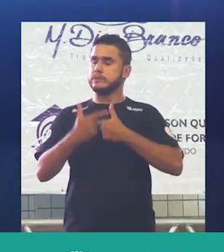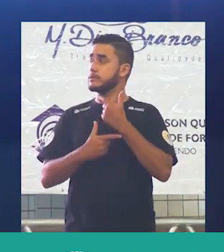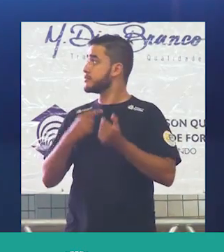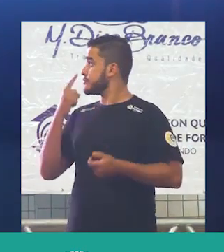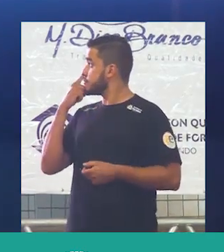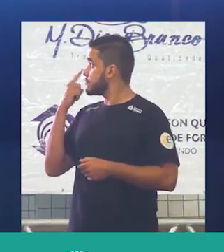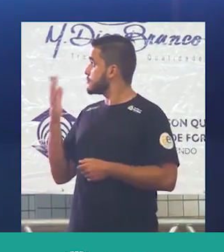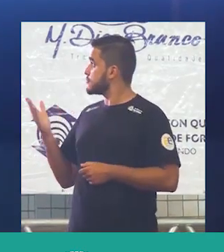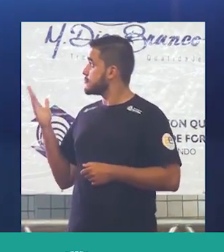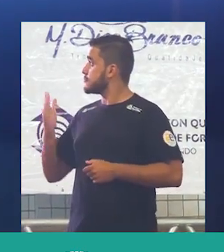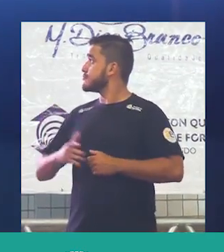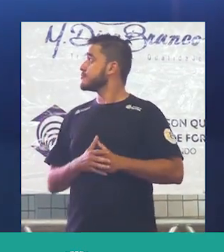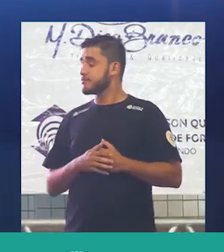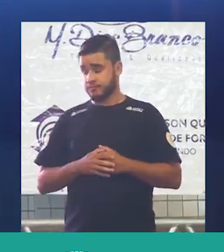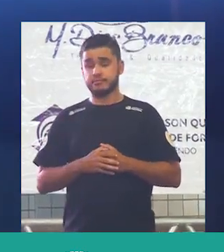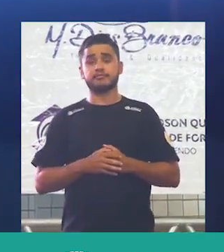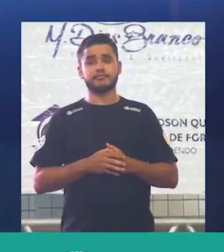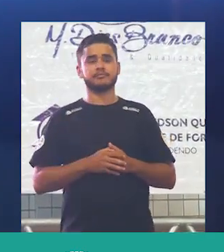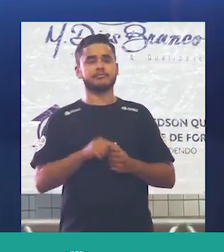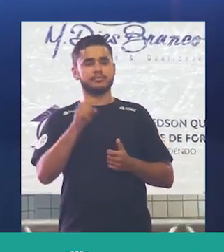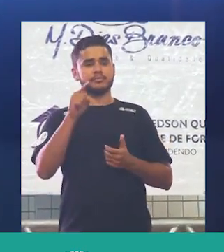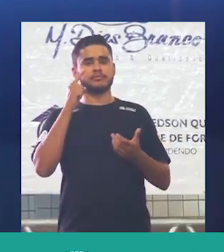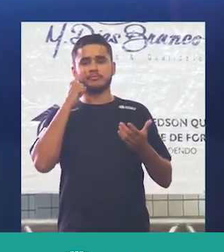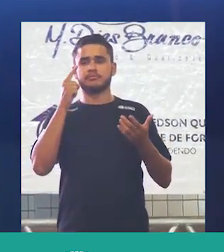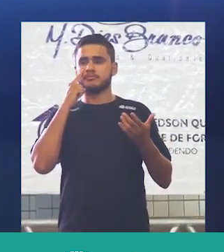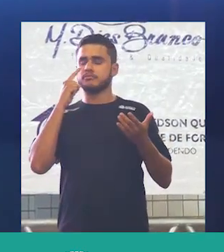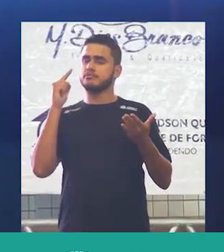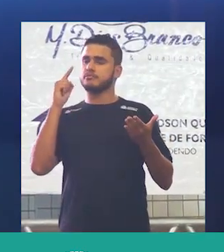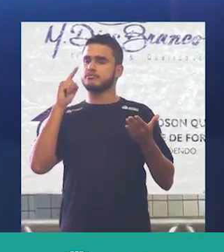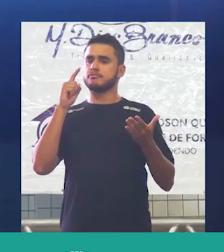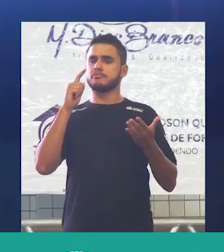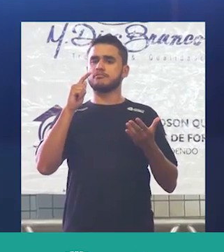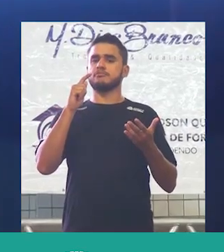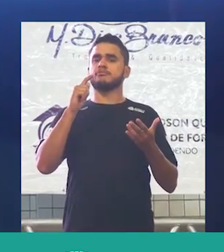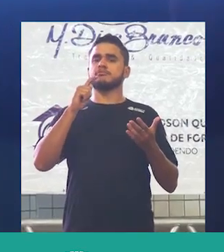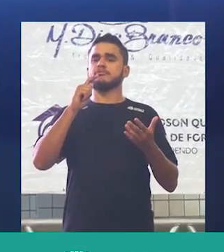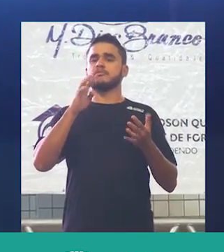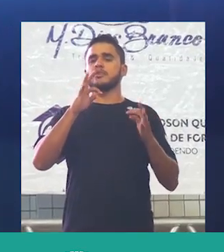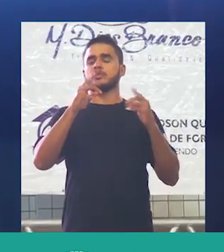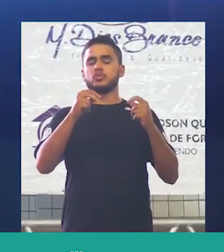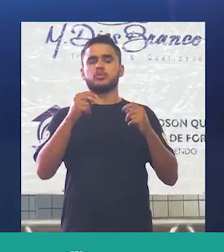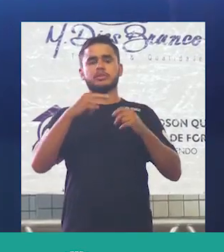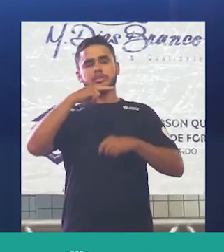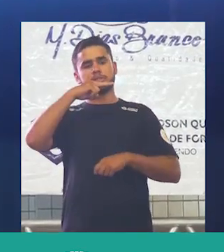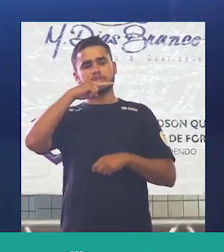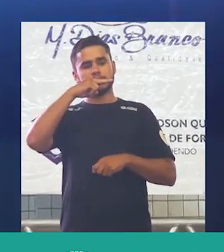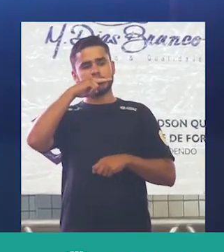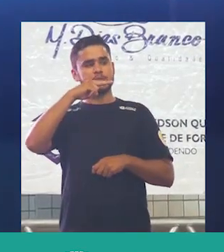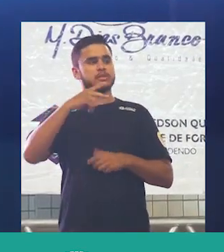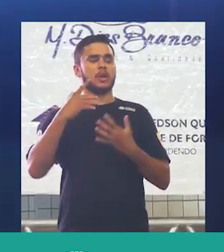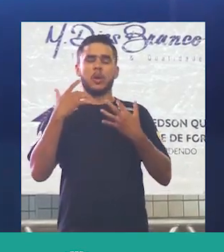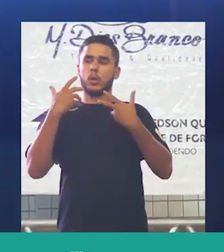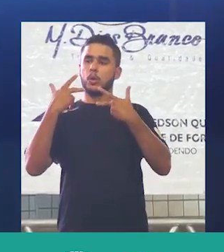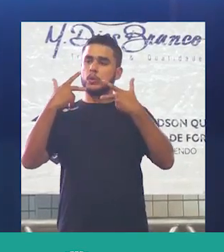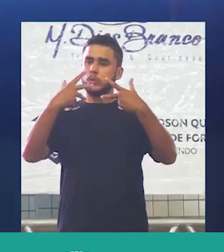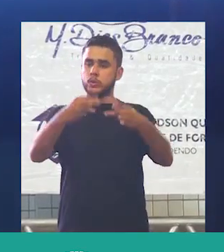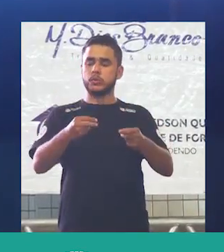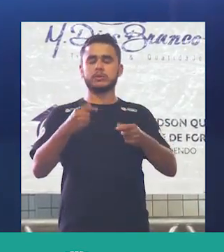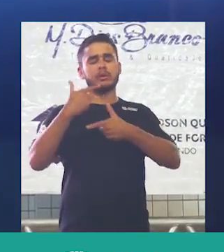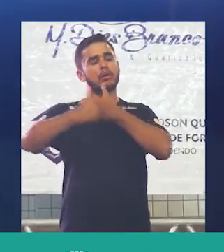com a enxada, outros com os feixes de cana de açúcar nas costas. Aí um fala assim,